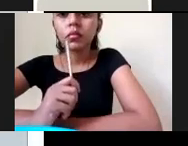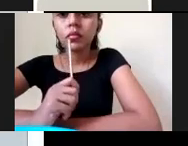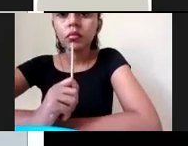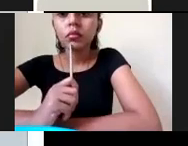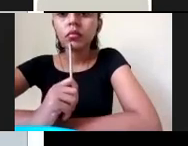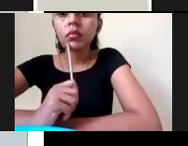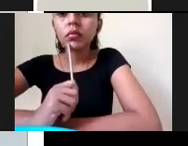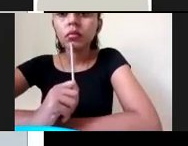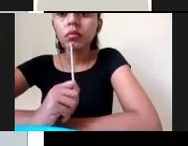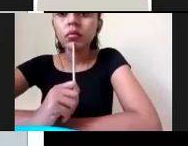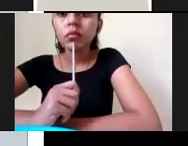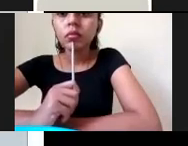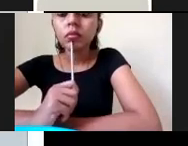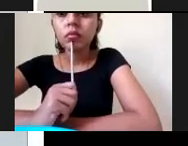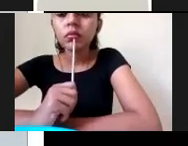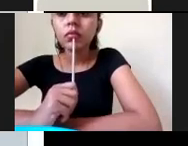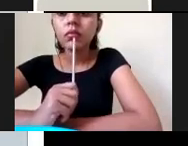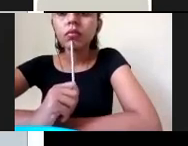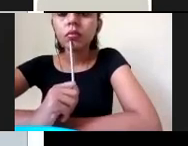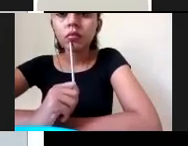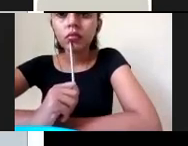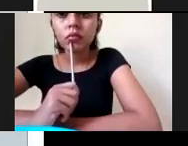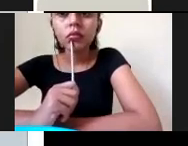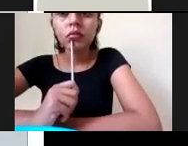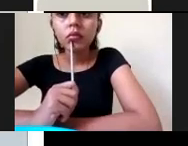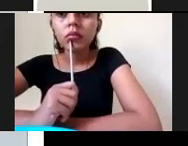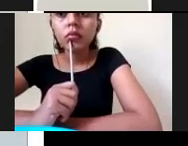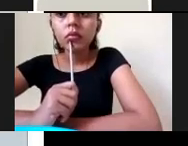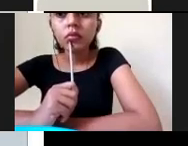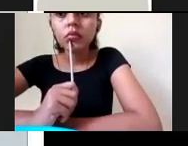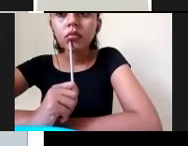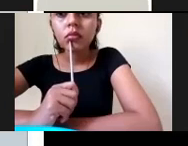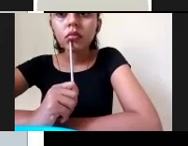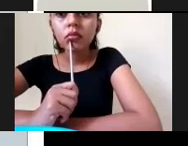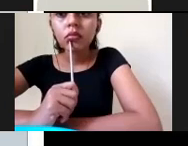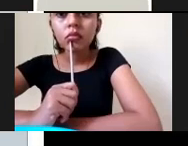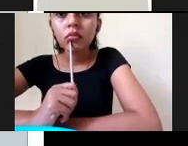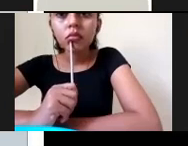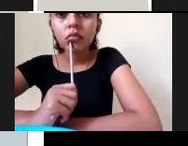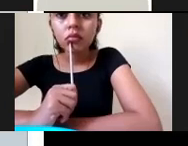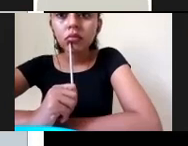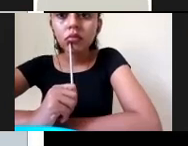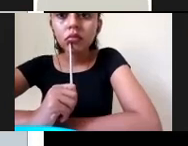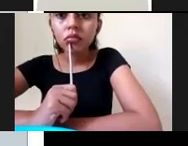menos de 35, tá bom? Alguma dúvida até agora?